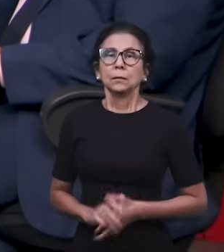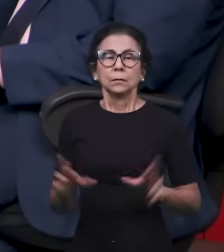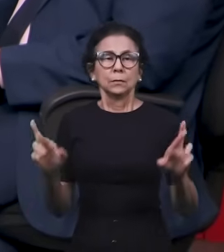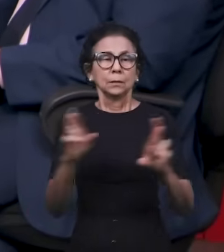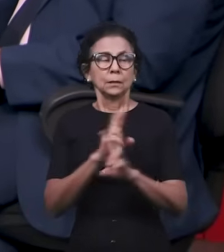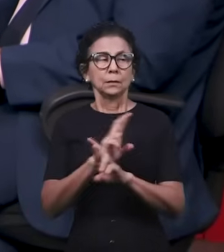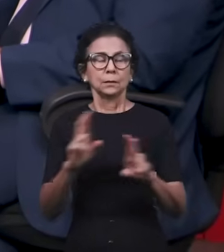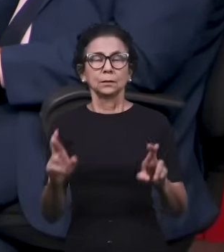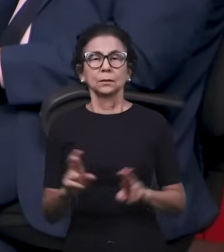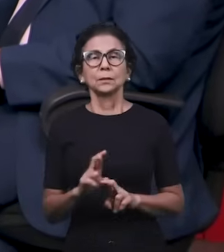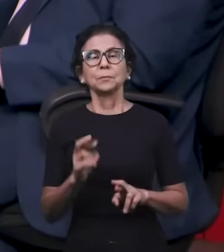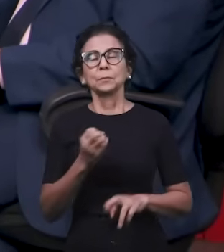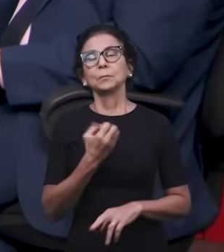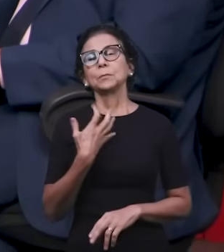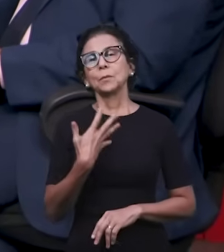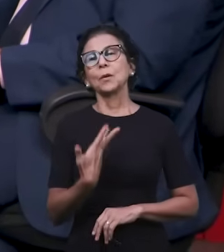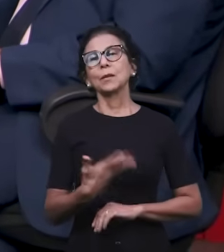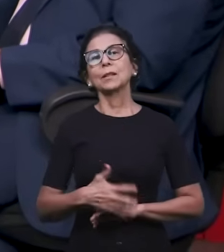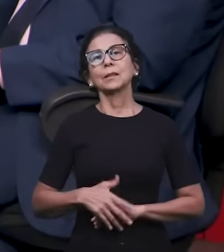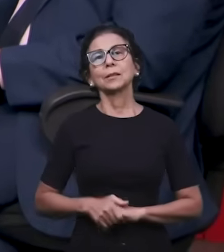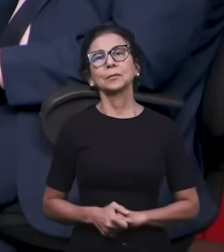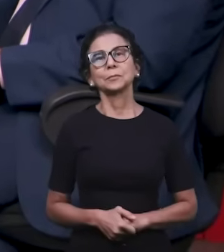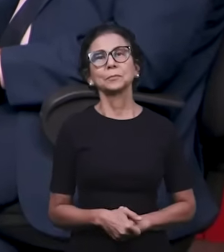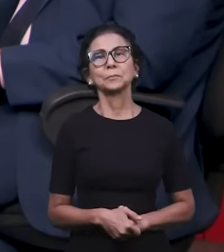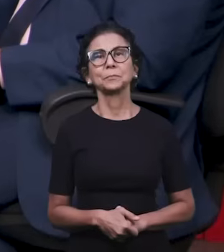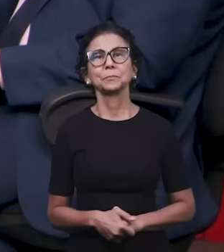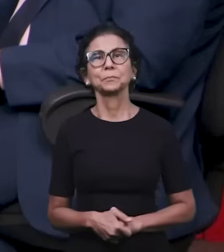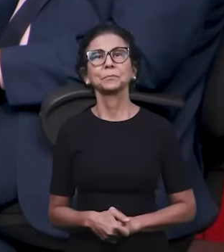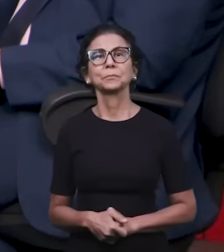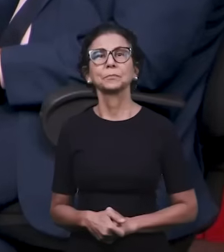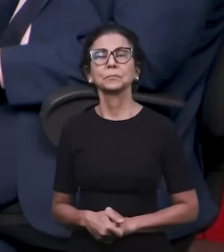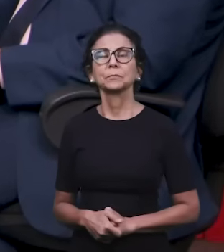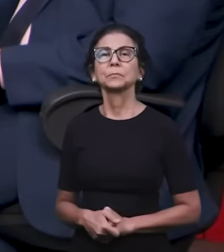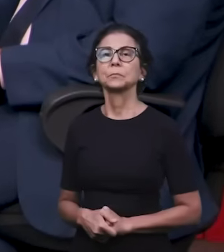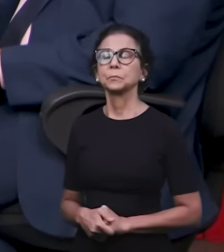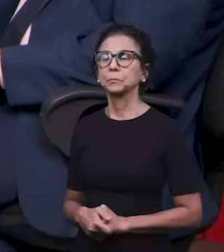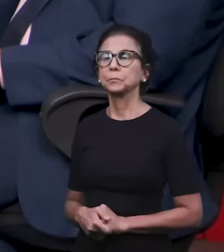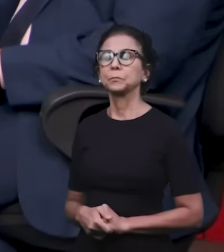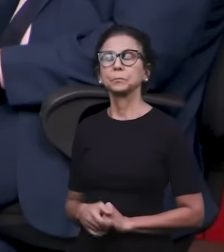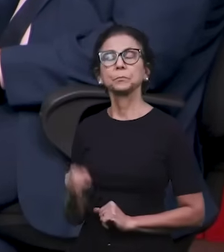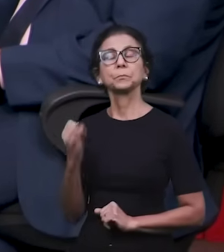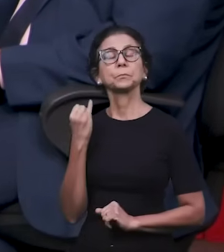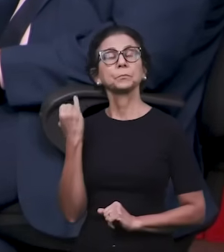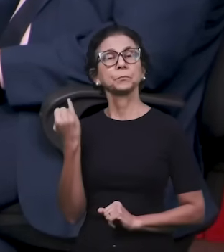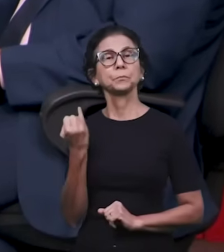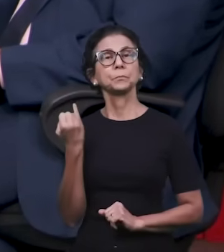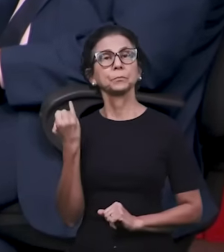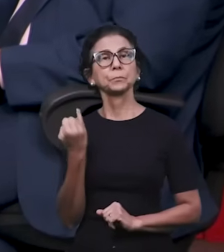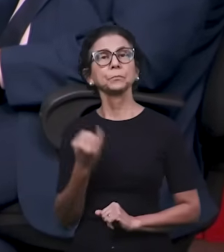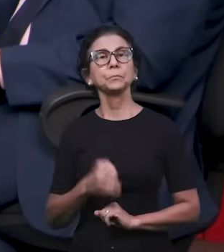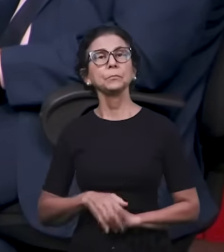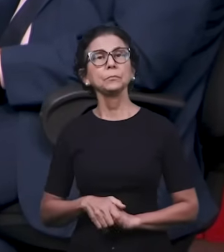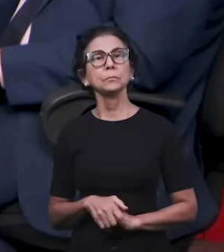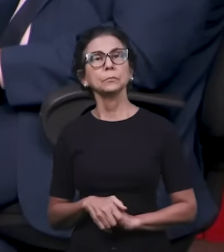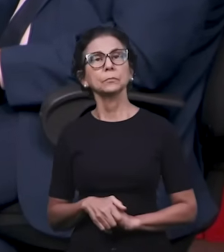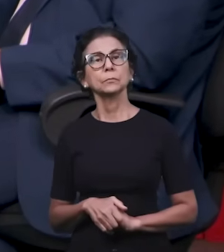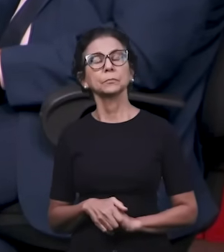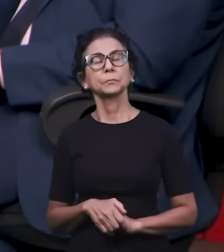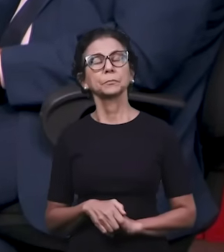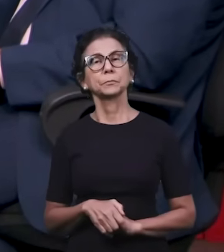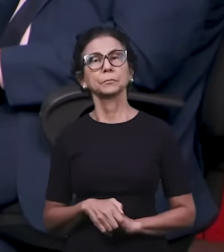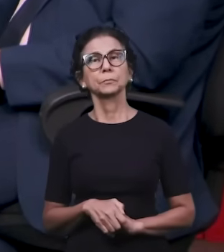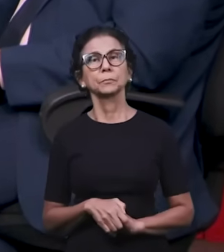né, pastor Luiz Fernando, entre o diácono e o pastor, né? É muito importante. E há um texto que fala